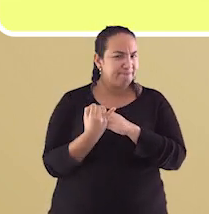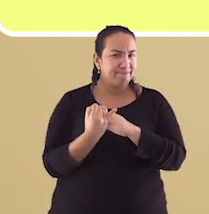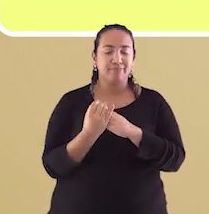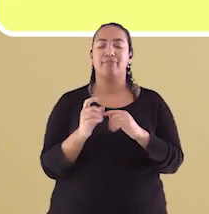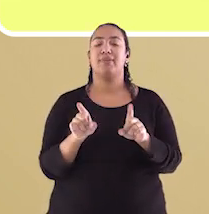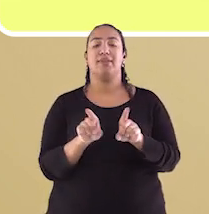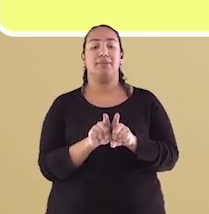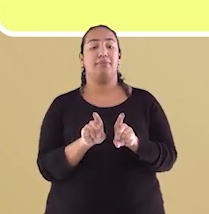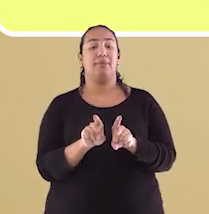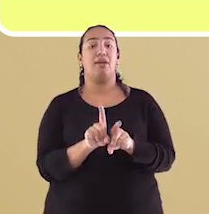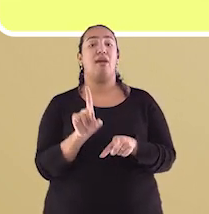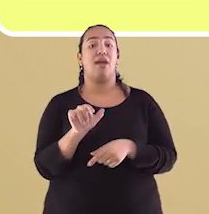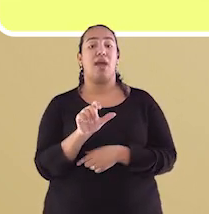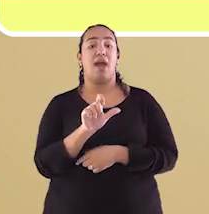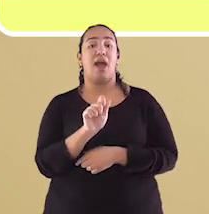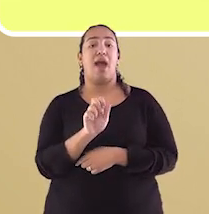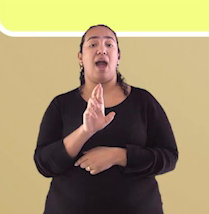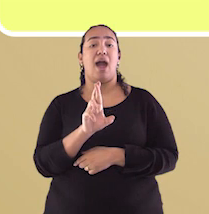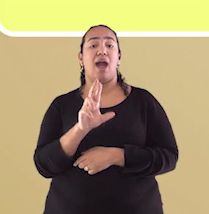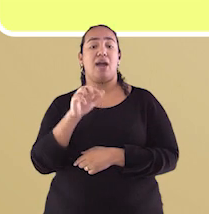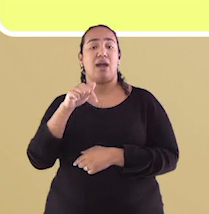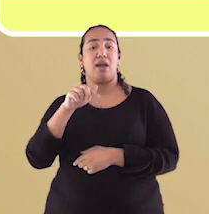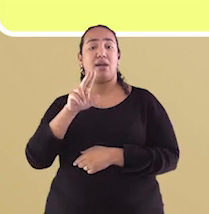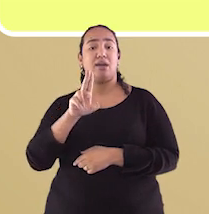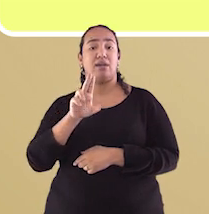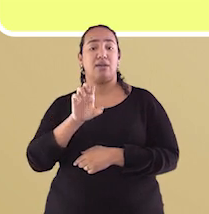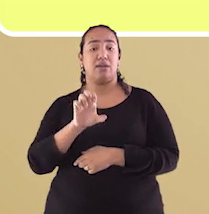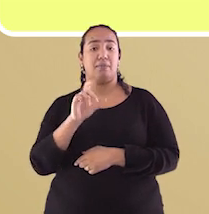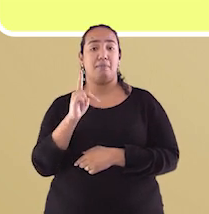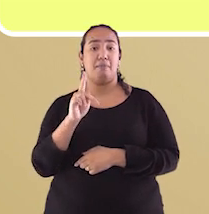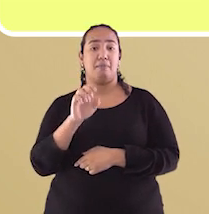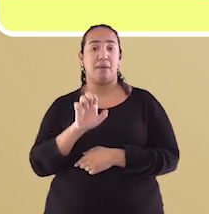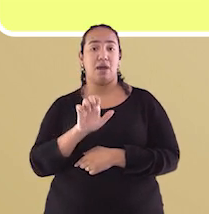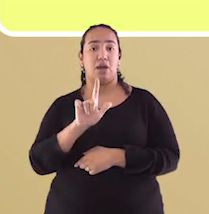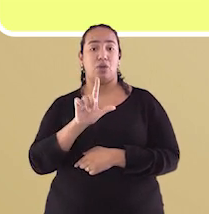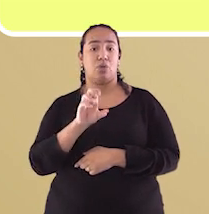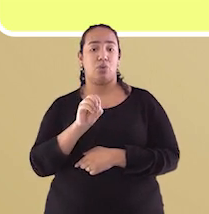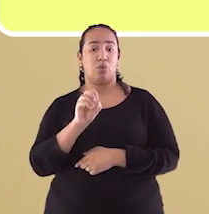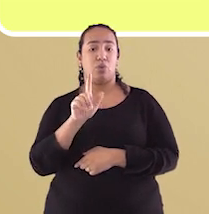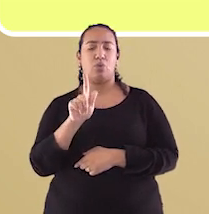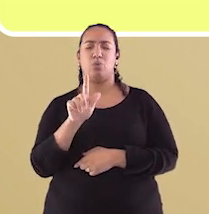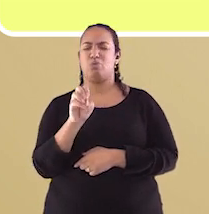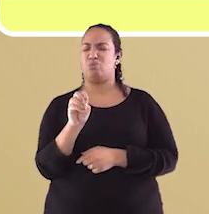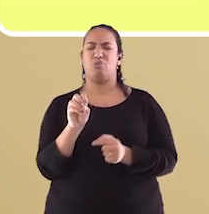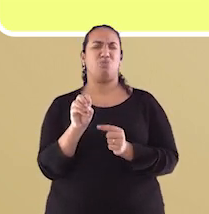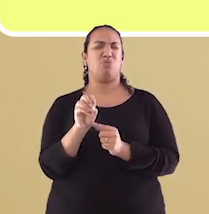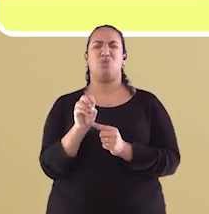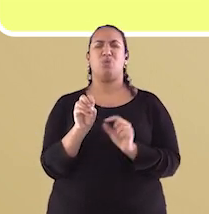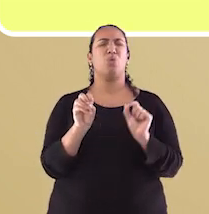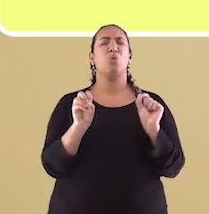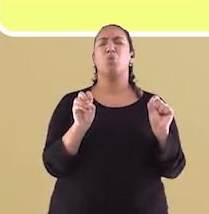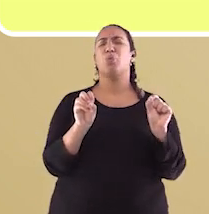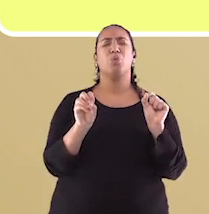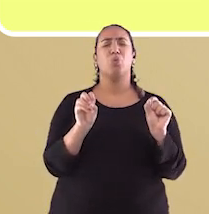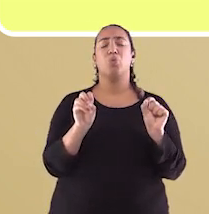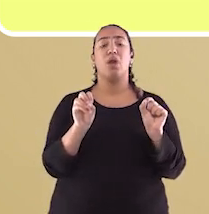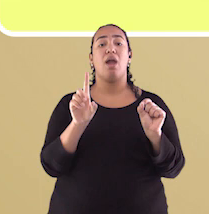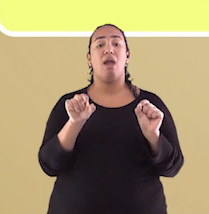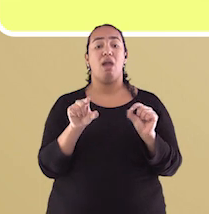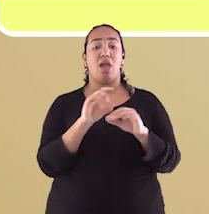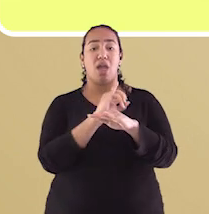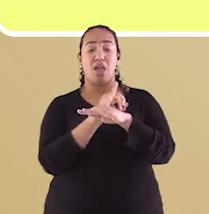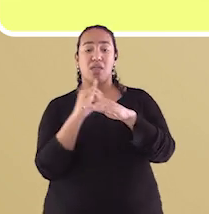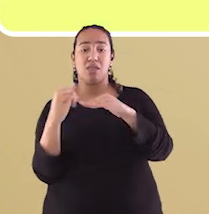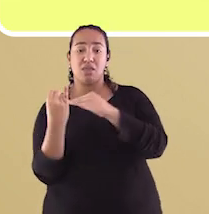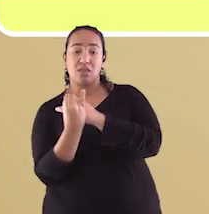um arquipélago. Sabe o que isso significa? Um arquipélago é um conjunto de